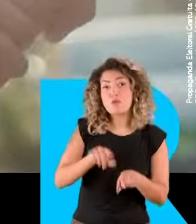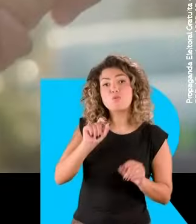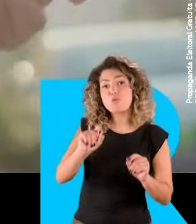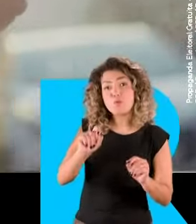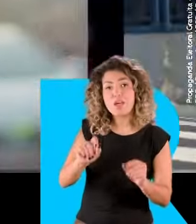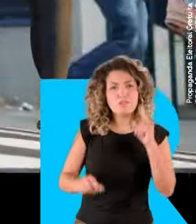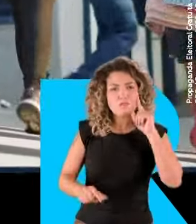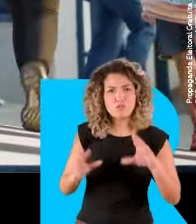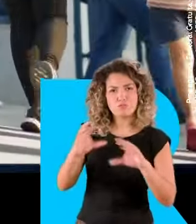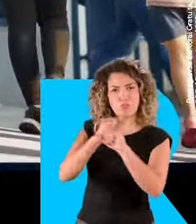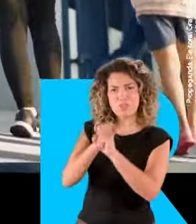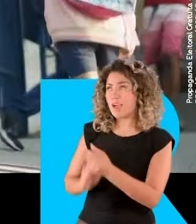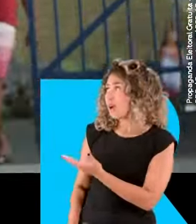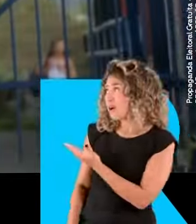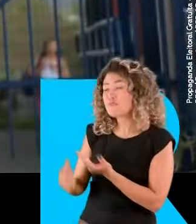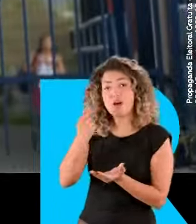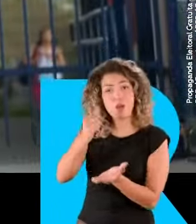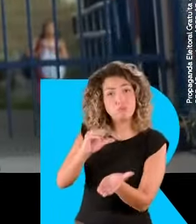até